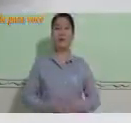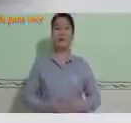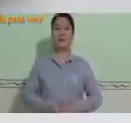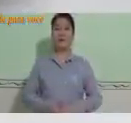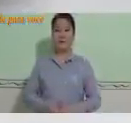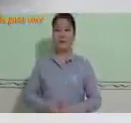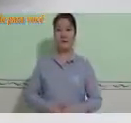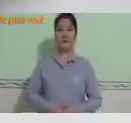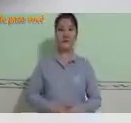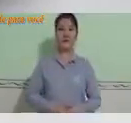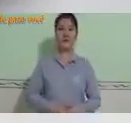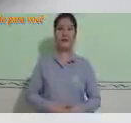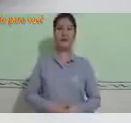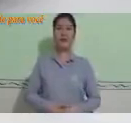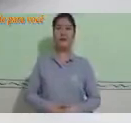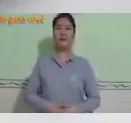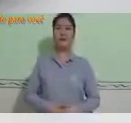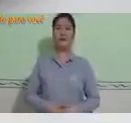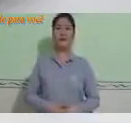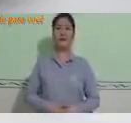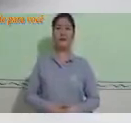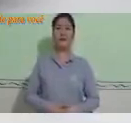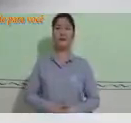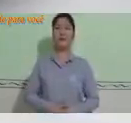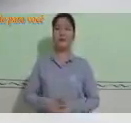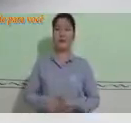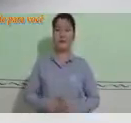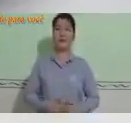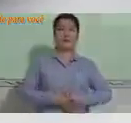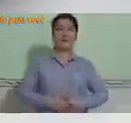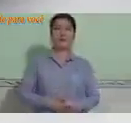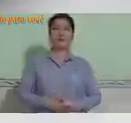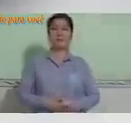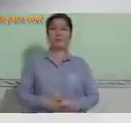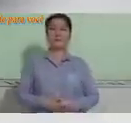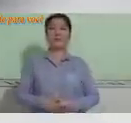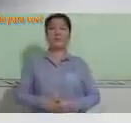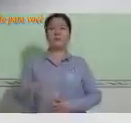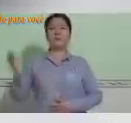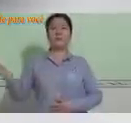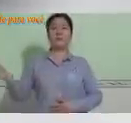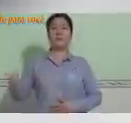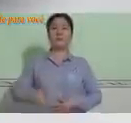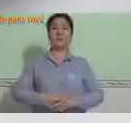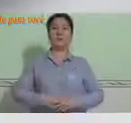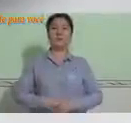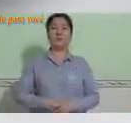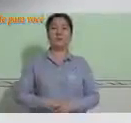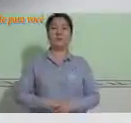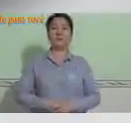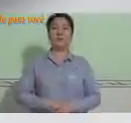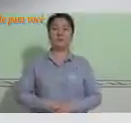conheça outros métodos contraceptivos e quais suas vantagens e desvantagens ponto trfs dinão